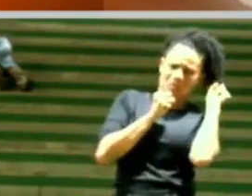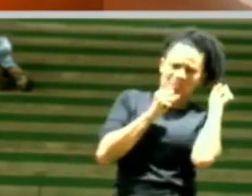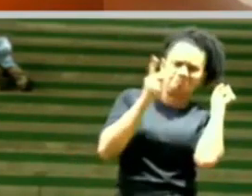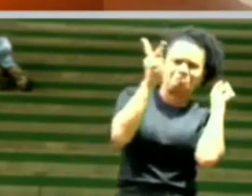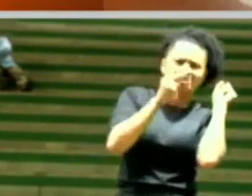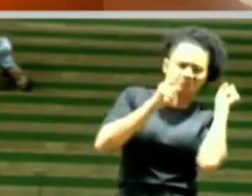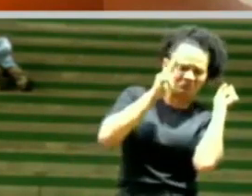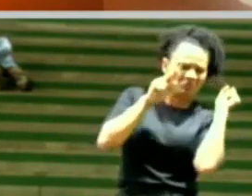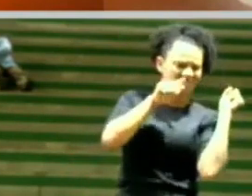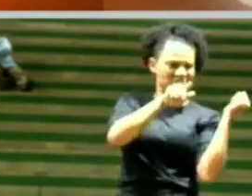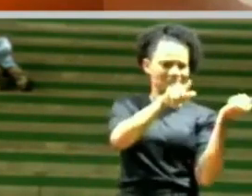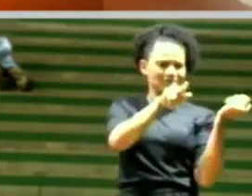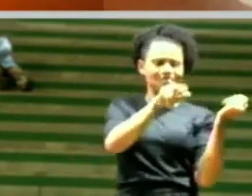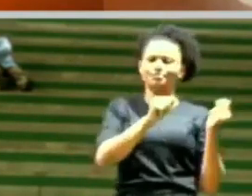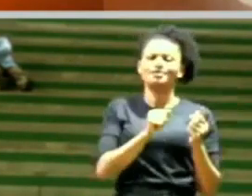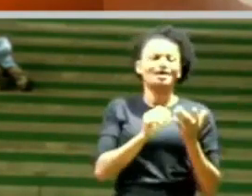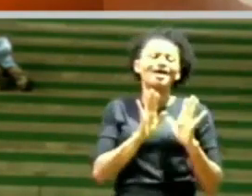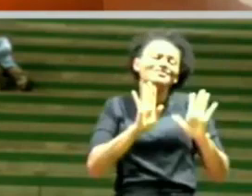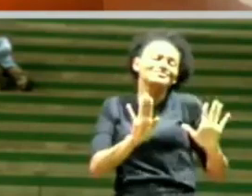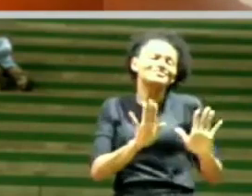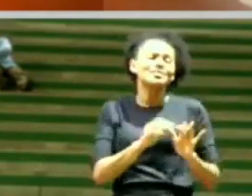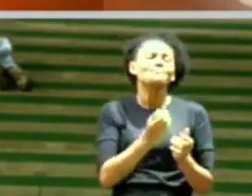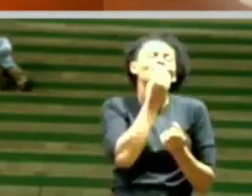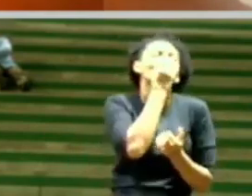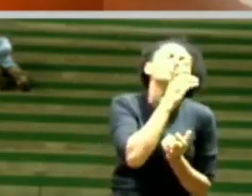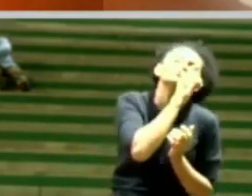É no mínimo bom dia, meu amor.